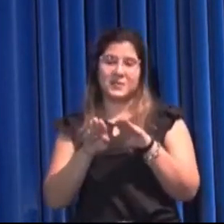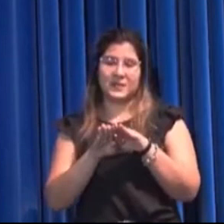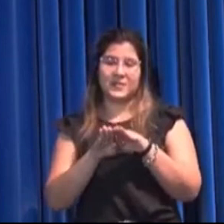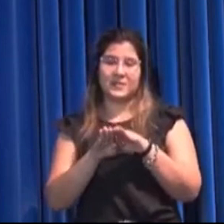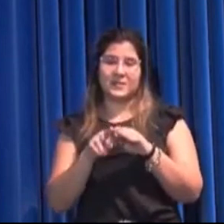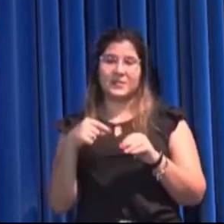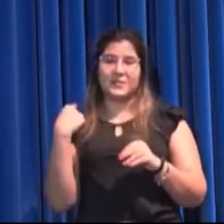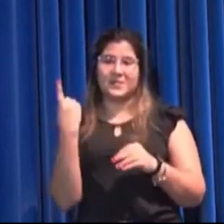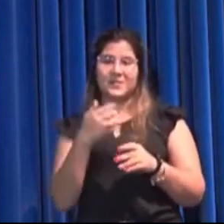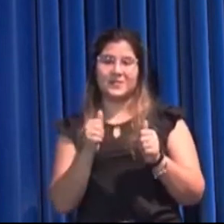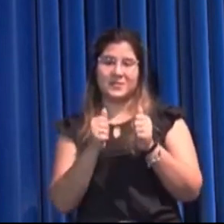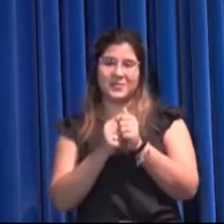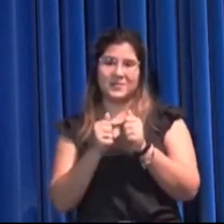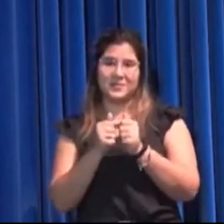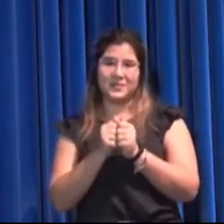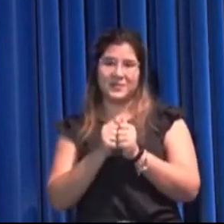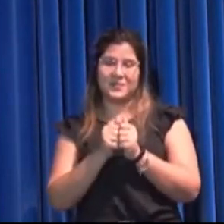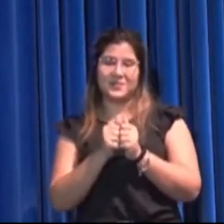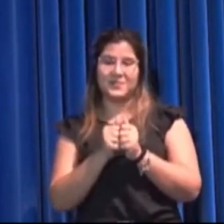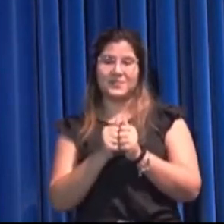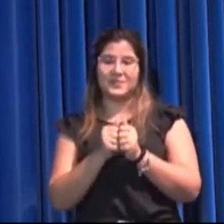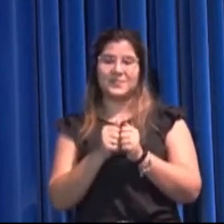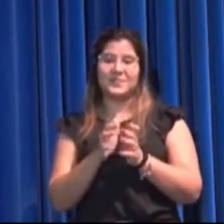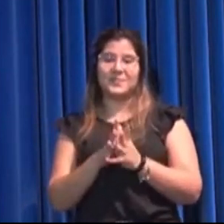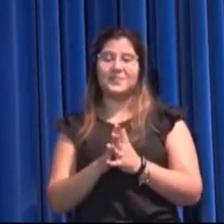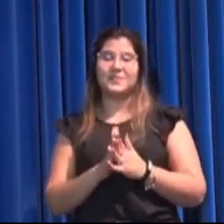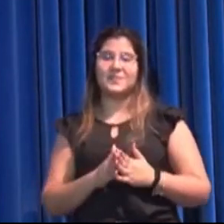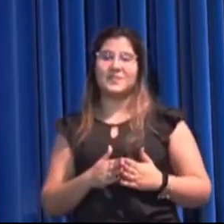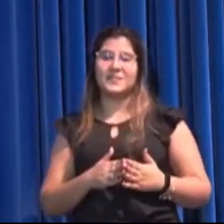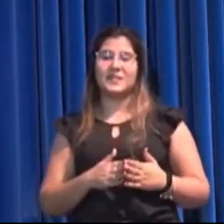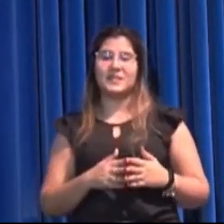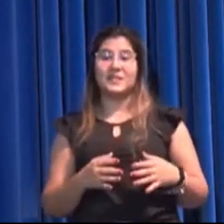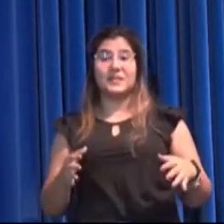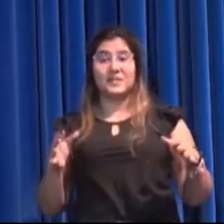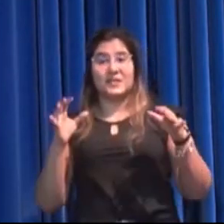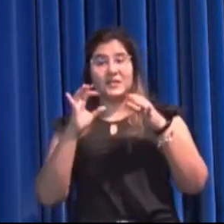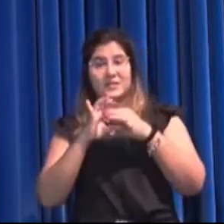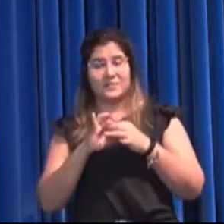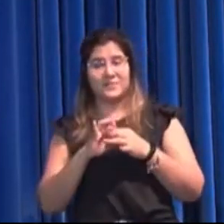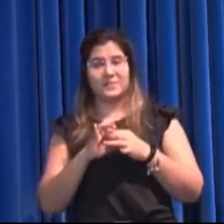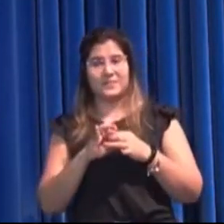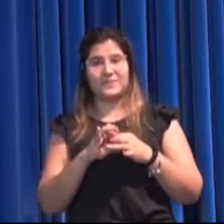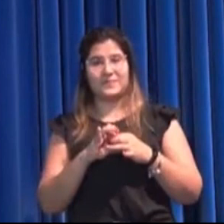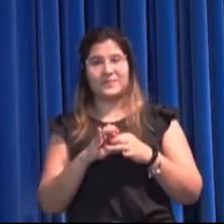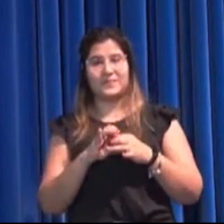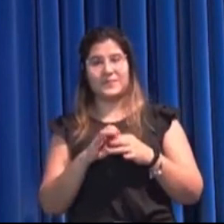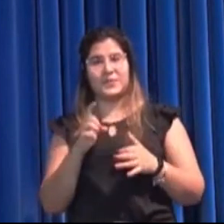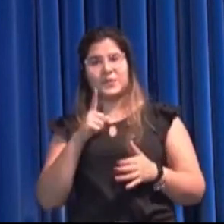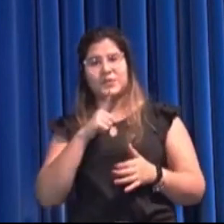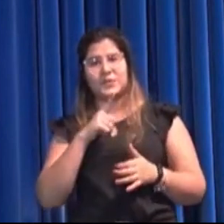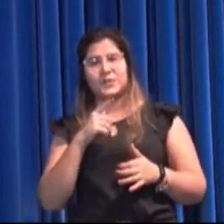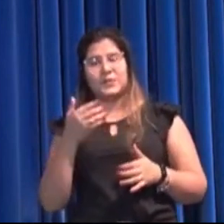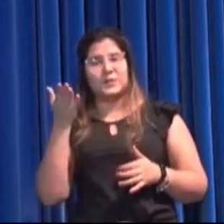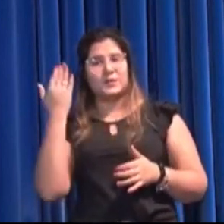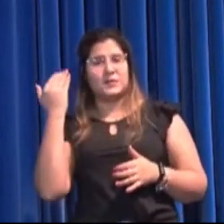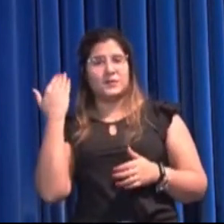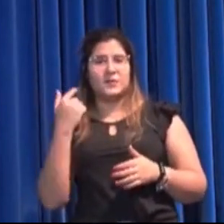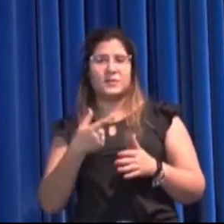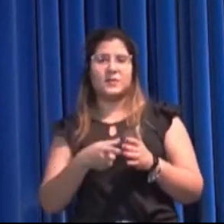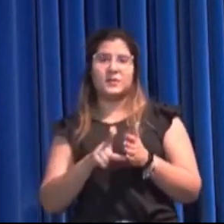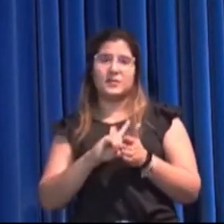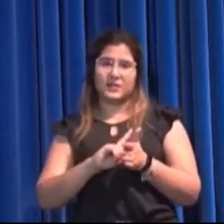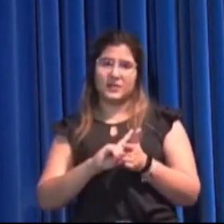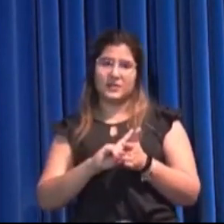um de nós em novidade de vida. Então aquele relacionamento que havia antes do